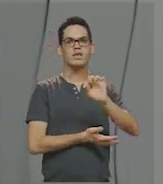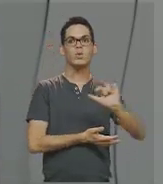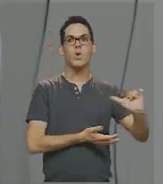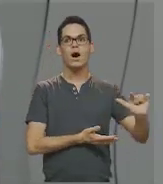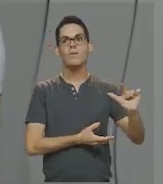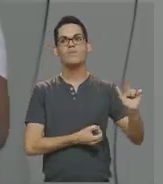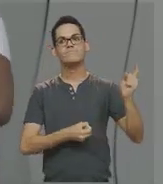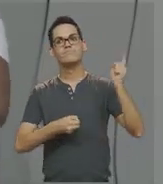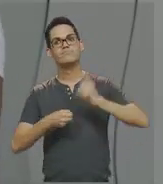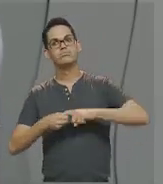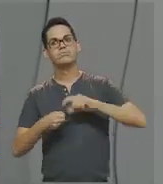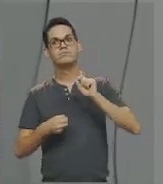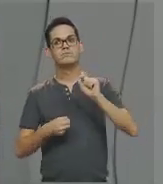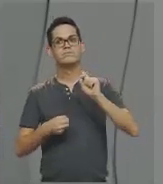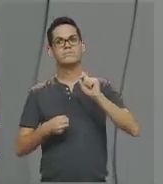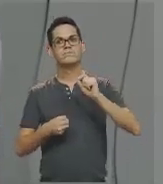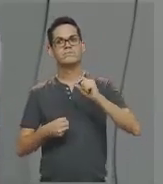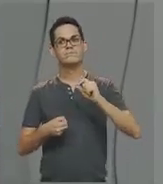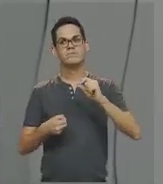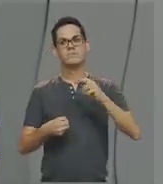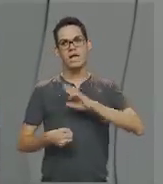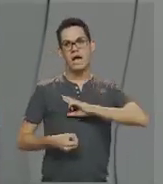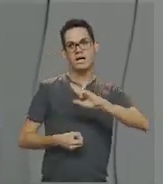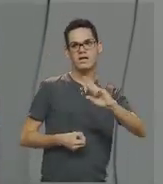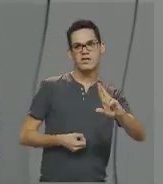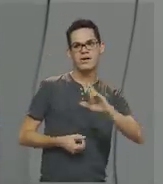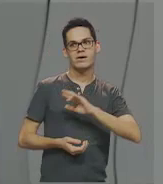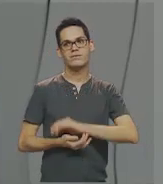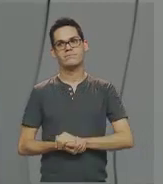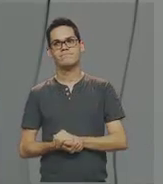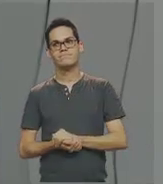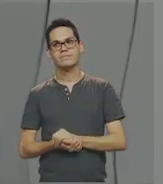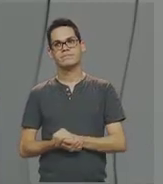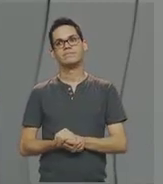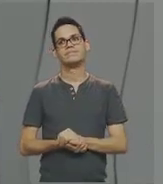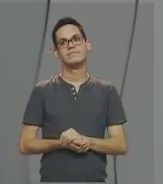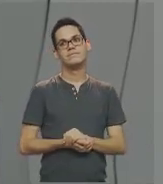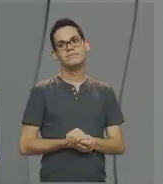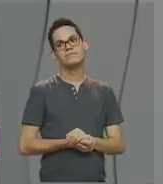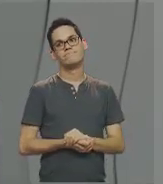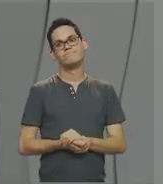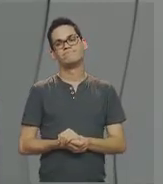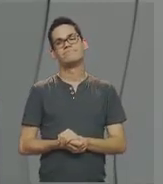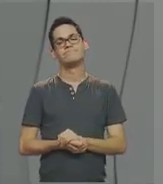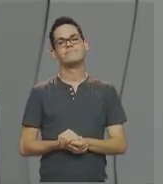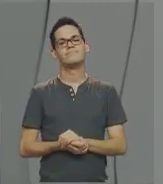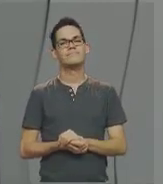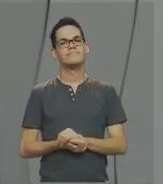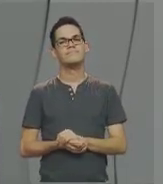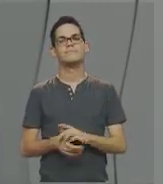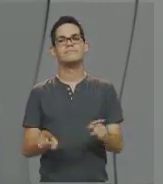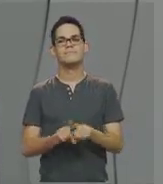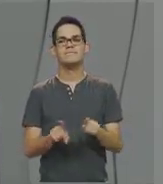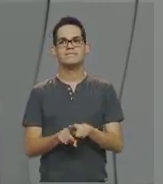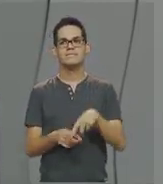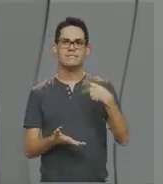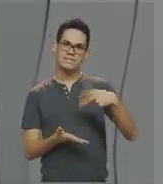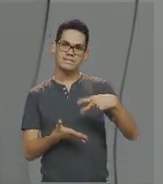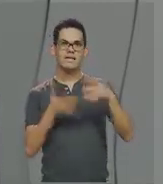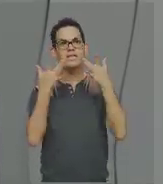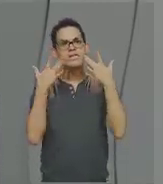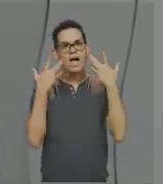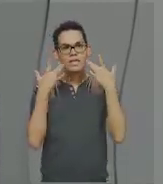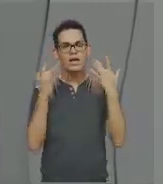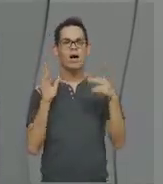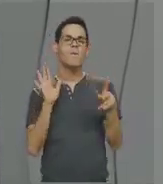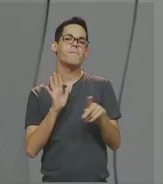associada a momentos religiosos, né? Uma função sagrada, né? Disso, e a dança teatral, que foi a questão